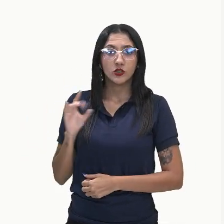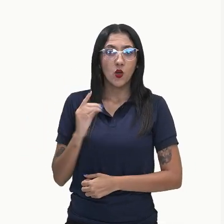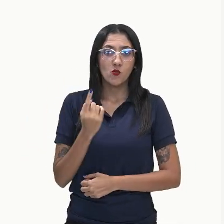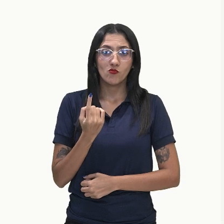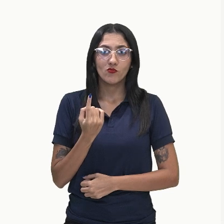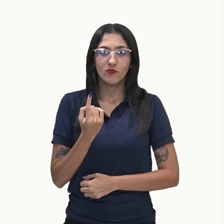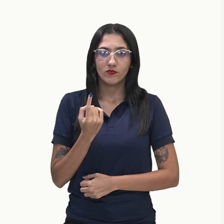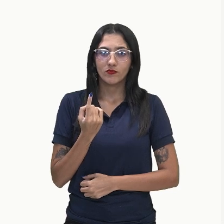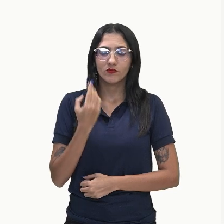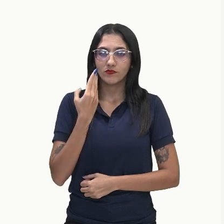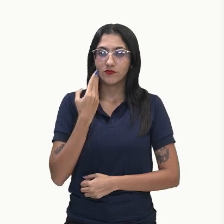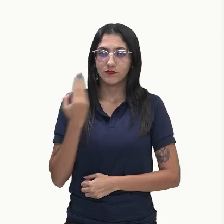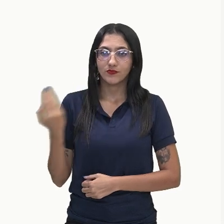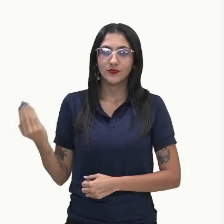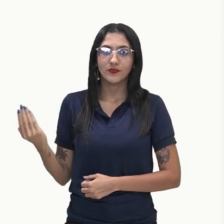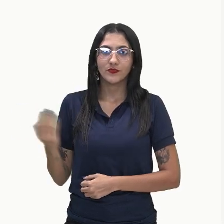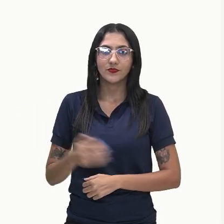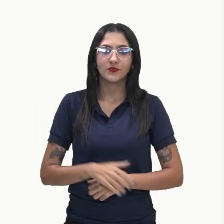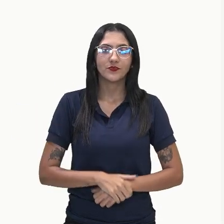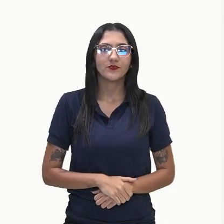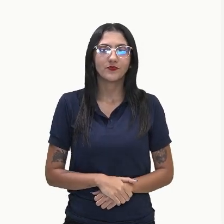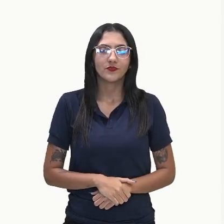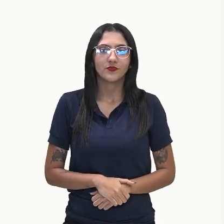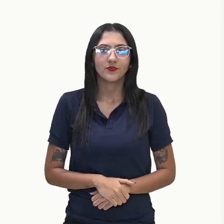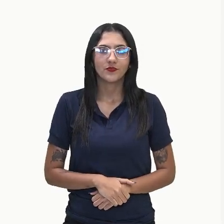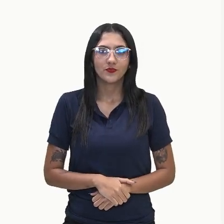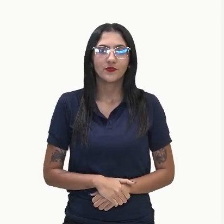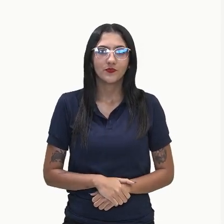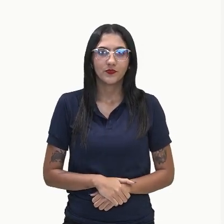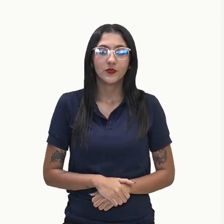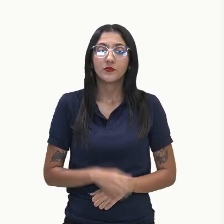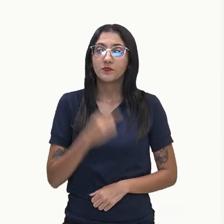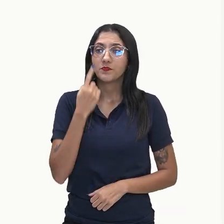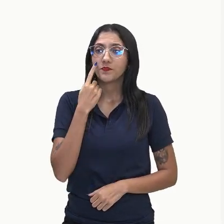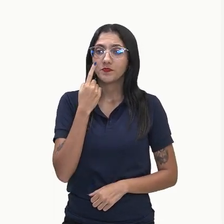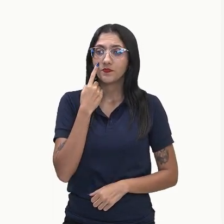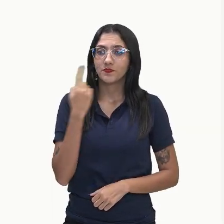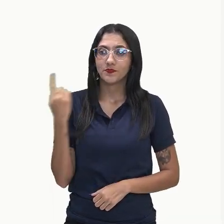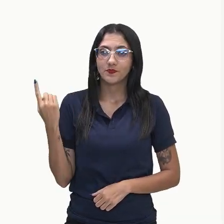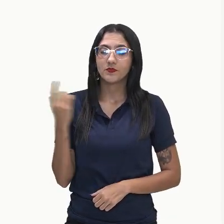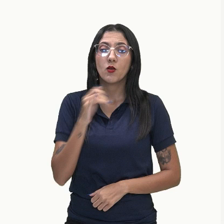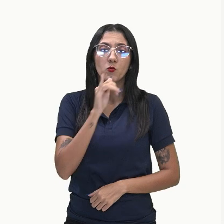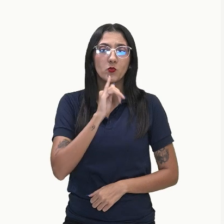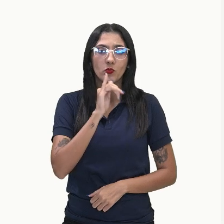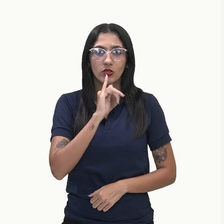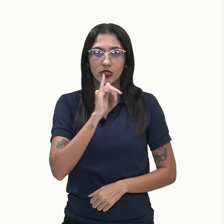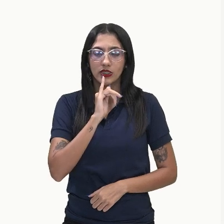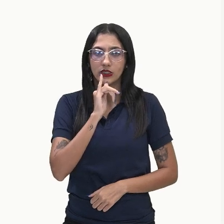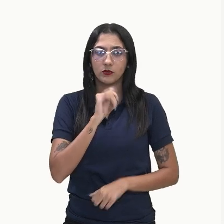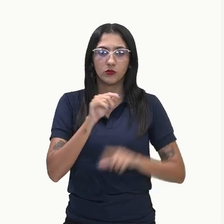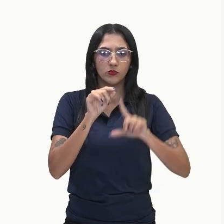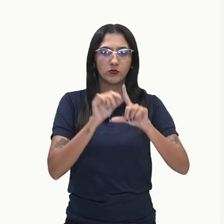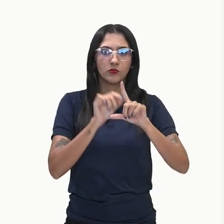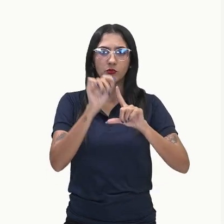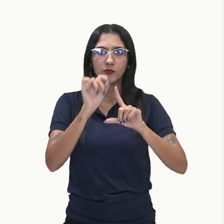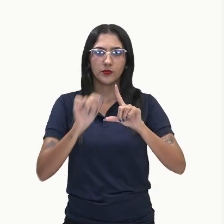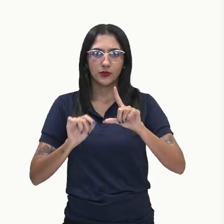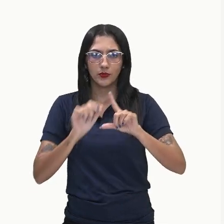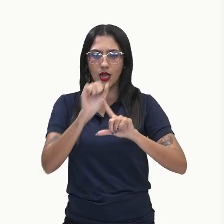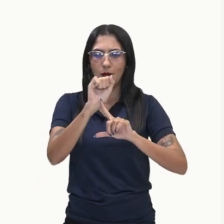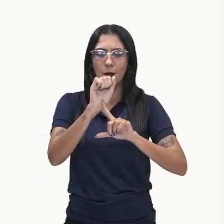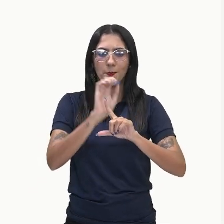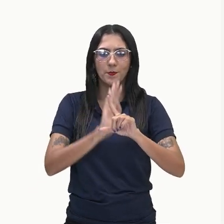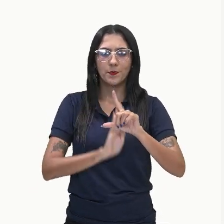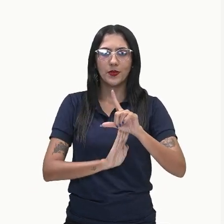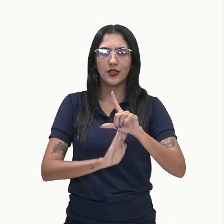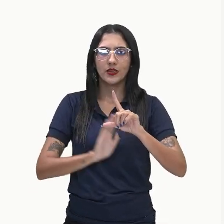por um risco. Tudo bem? Mas vamos ver um exemplo. Nós temos aqui o triângulo ABC, e